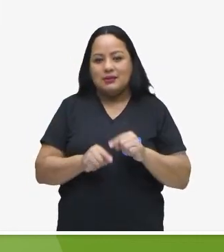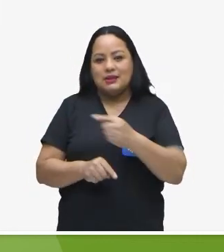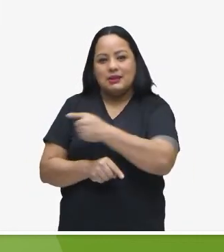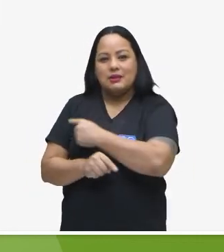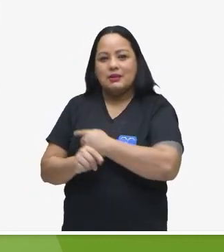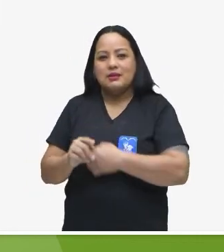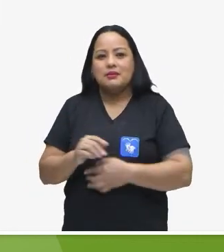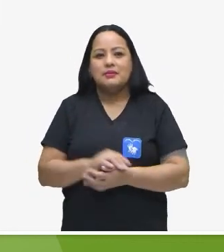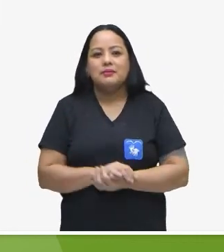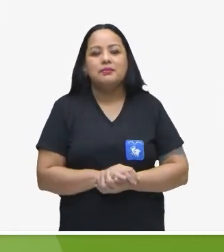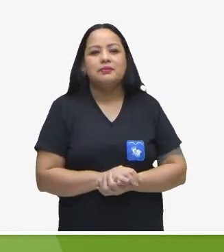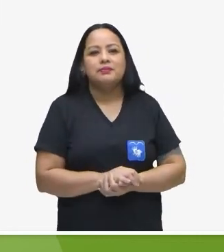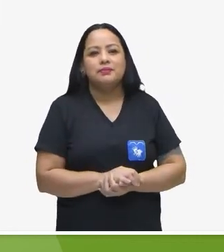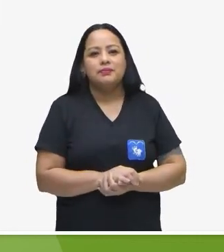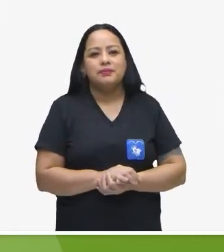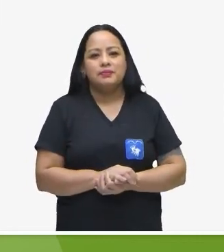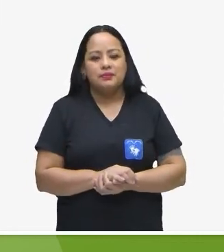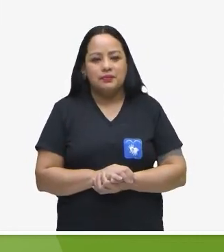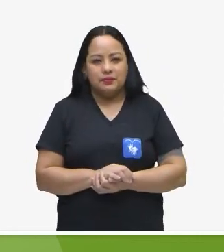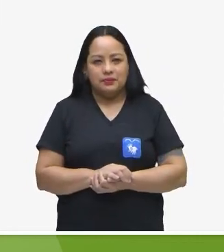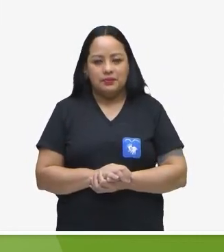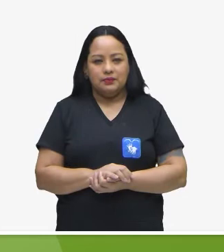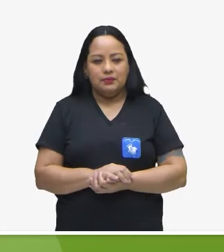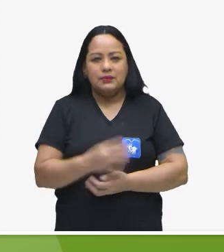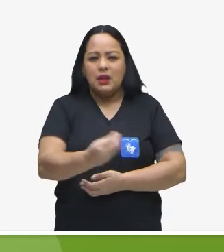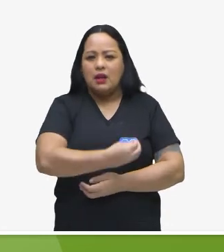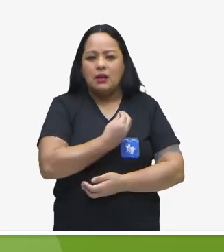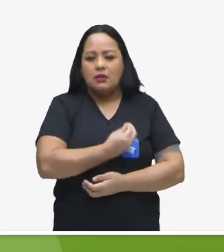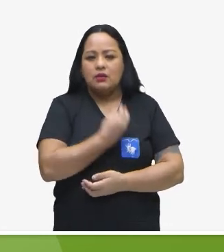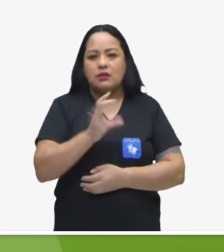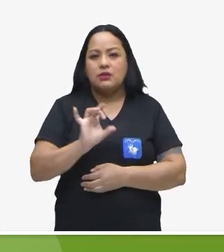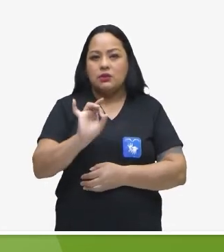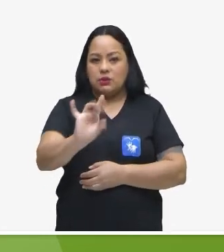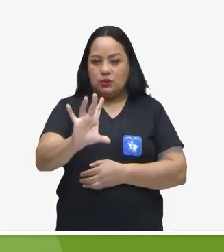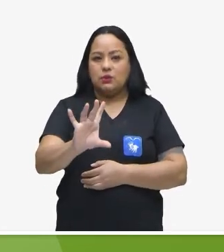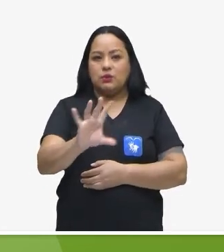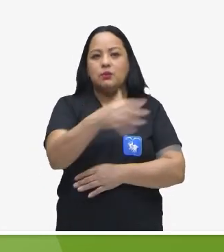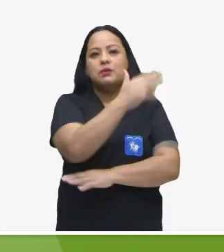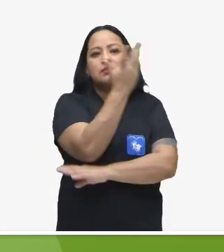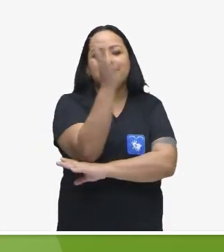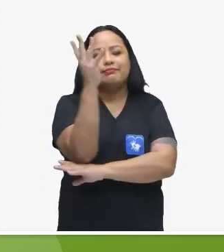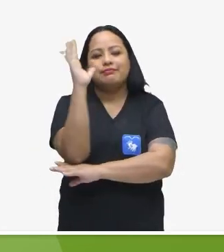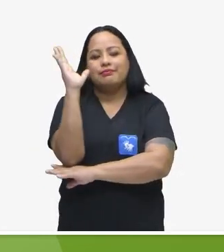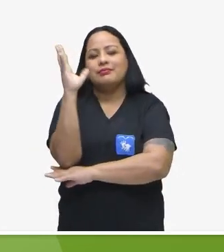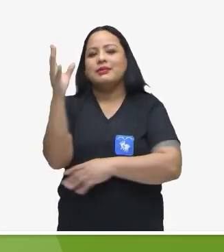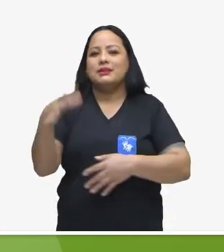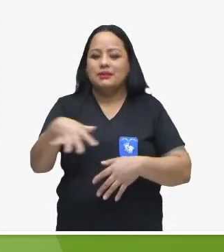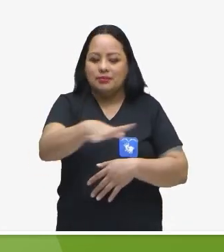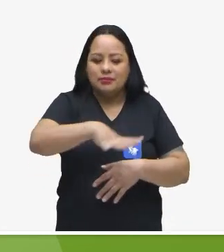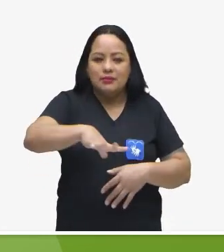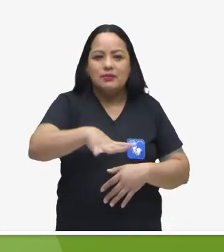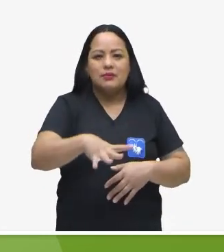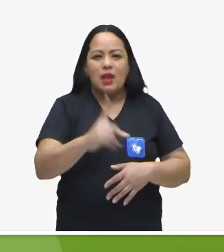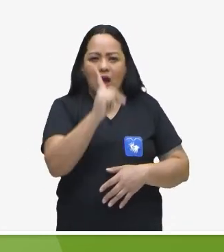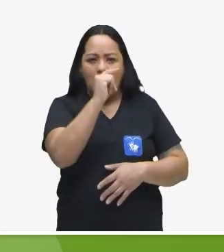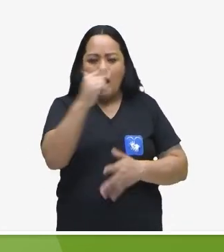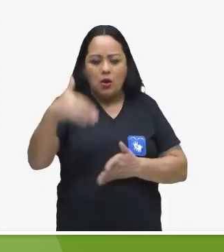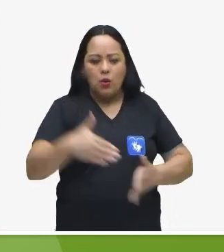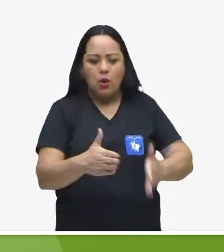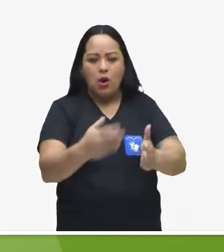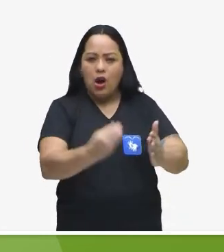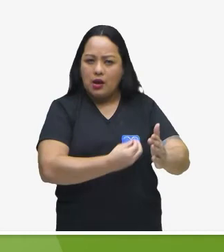O paramécio vive sozinho na natureza, né? Então, ele vive ali em poças de água, em